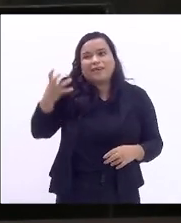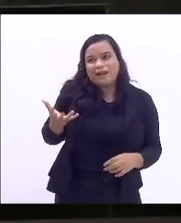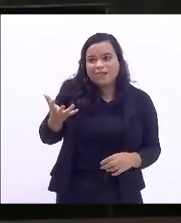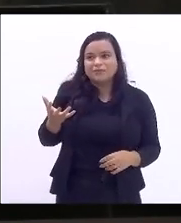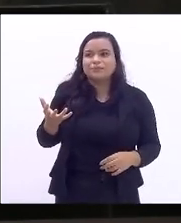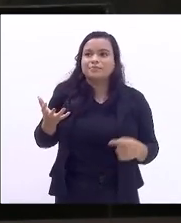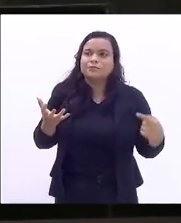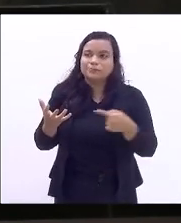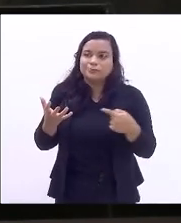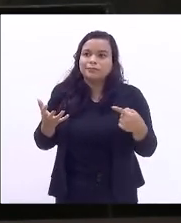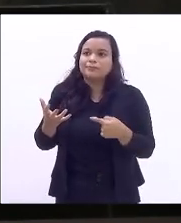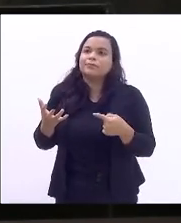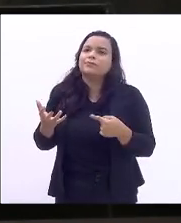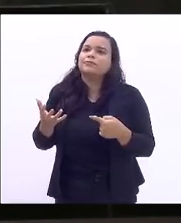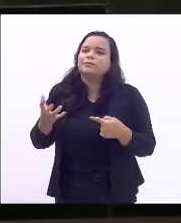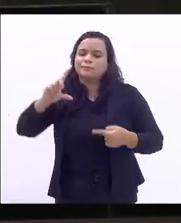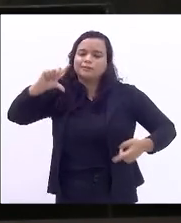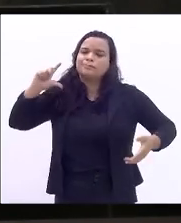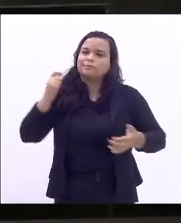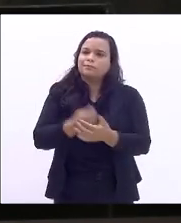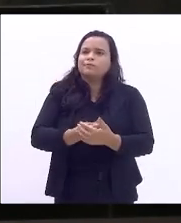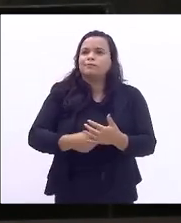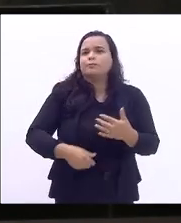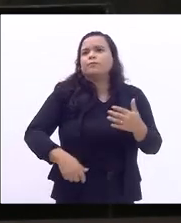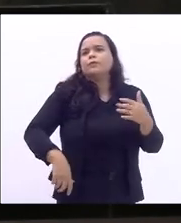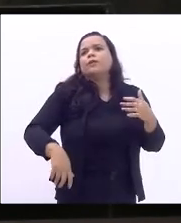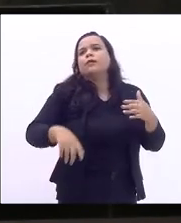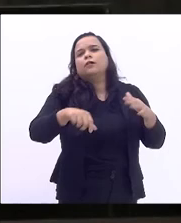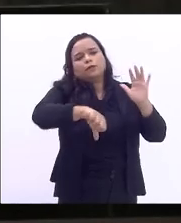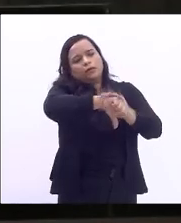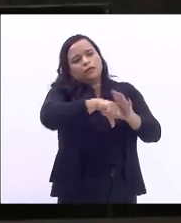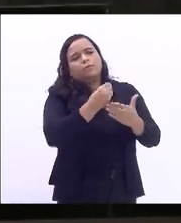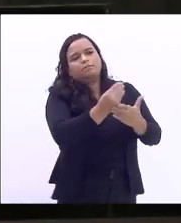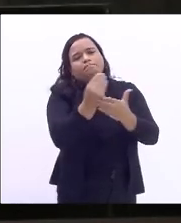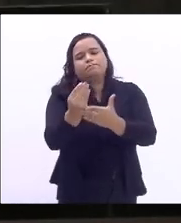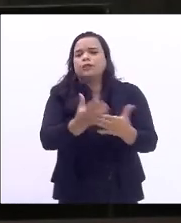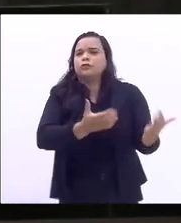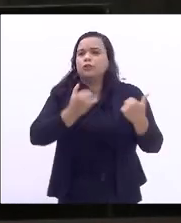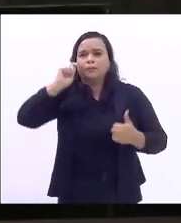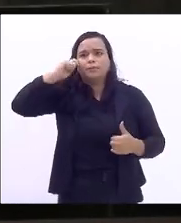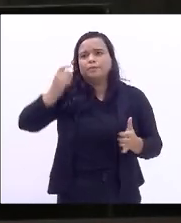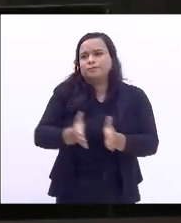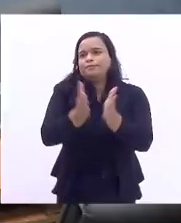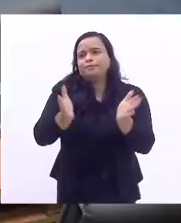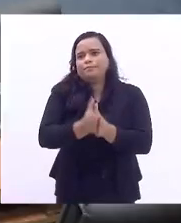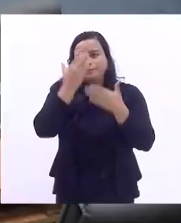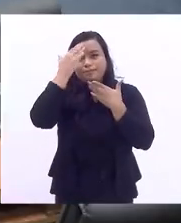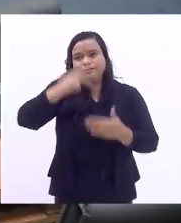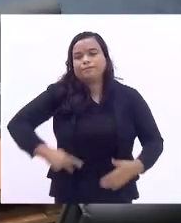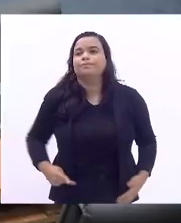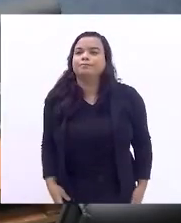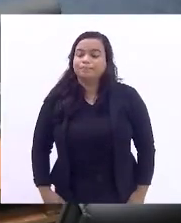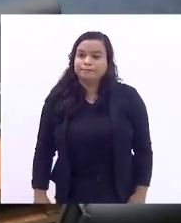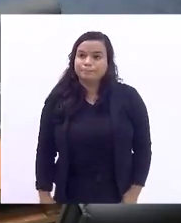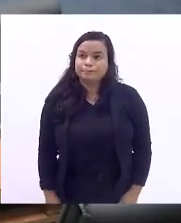artificial para encarcerar a juventude preta e pobre muito obrigada senhor presidente